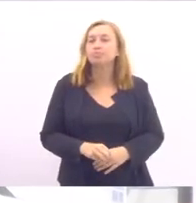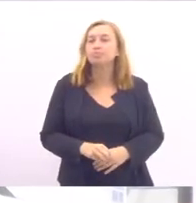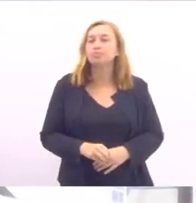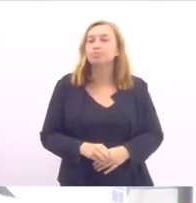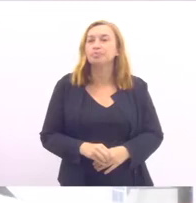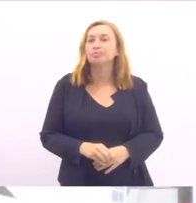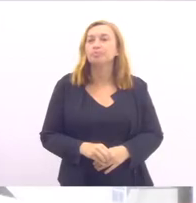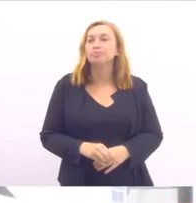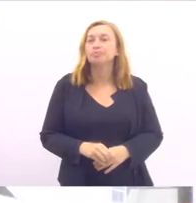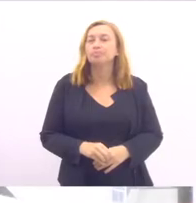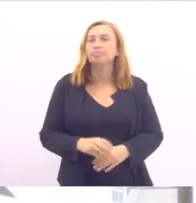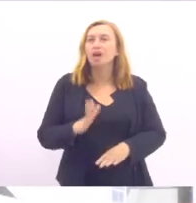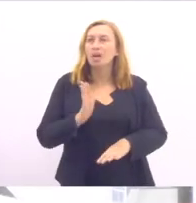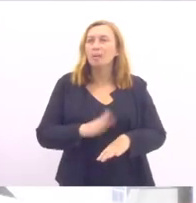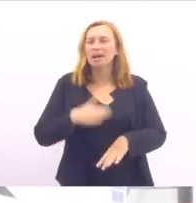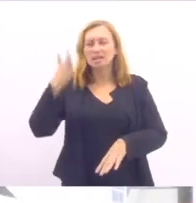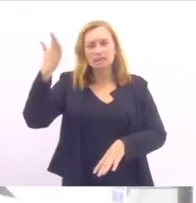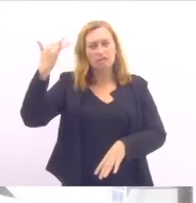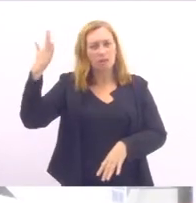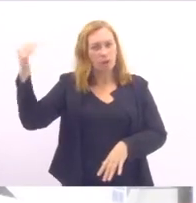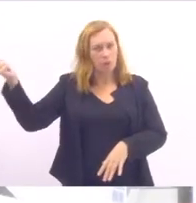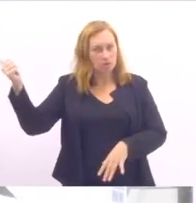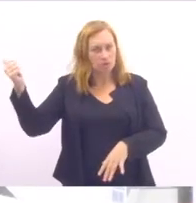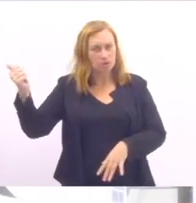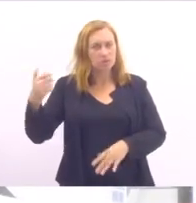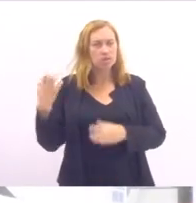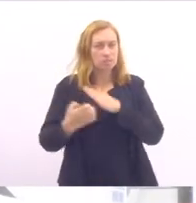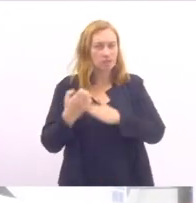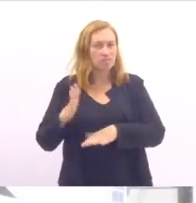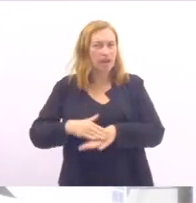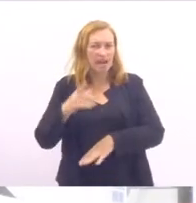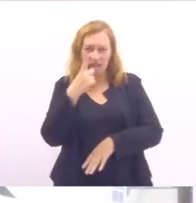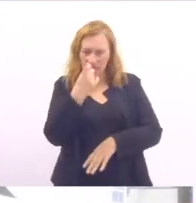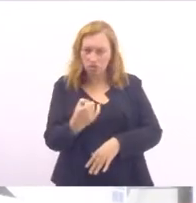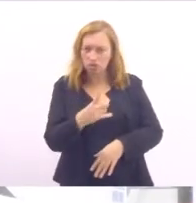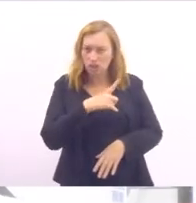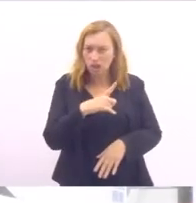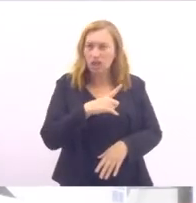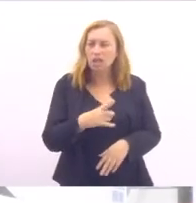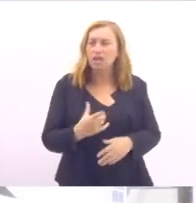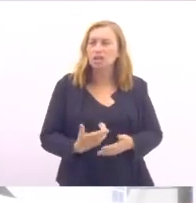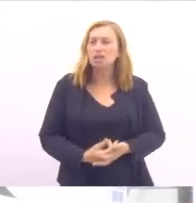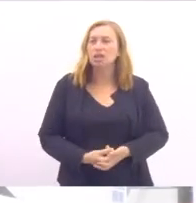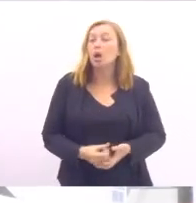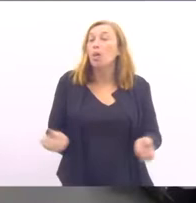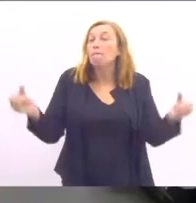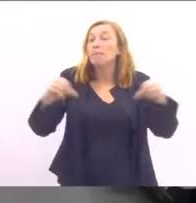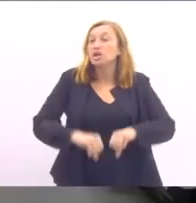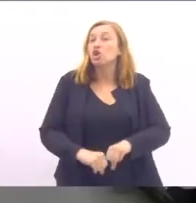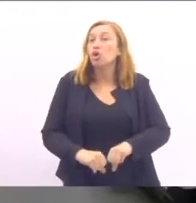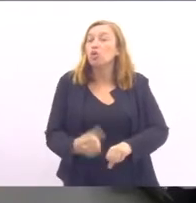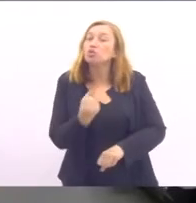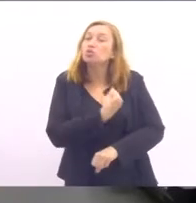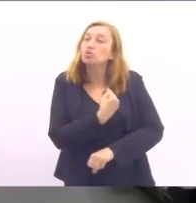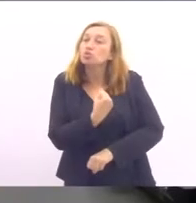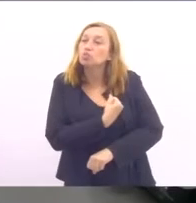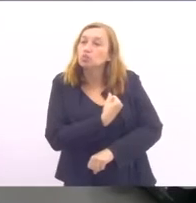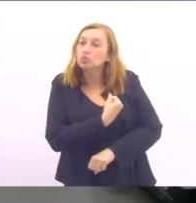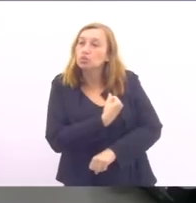em suma, que têm mais população e, portanto, mais lixo, e que, não, e que têm os piores números